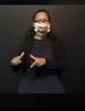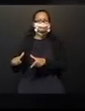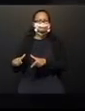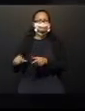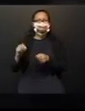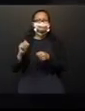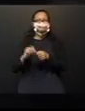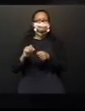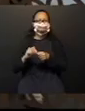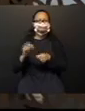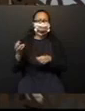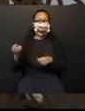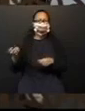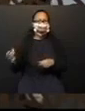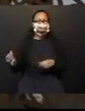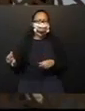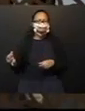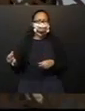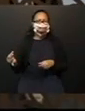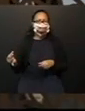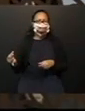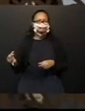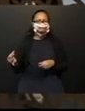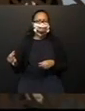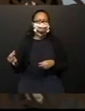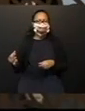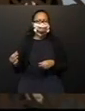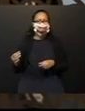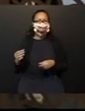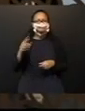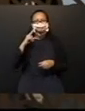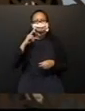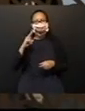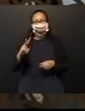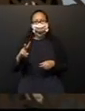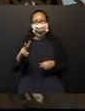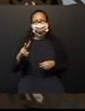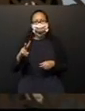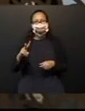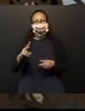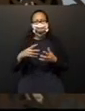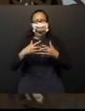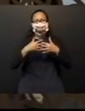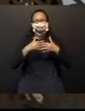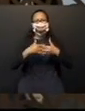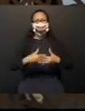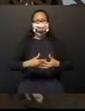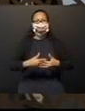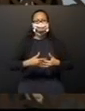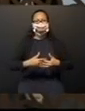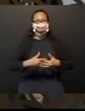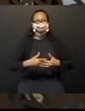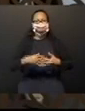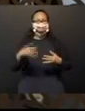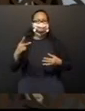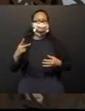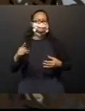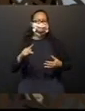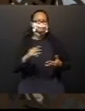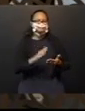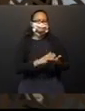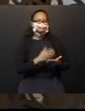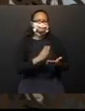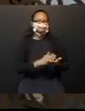continha, tranquilinho. Observe que lá está assim, ó, resolva Em seu